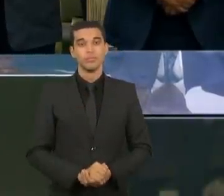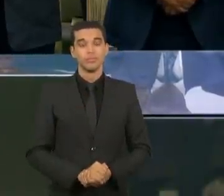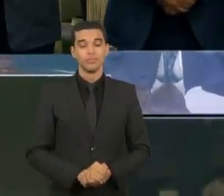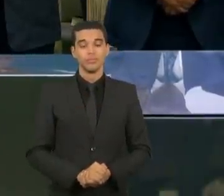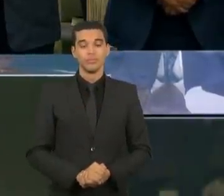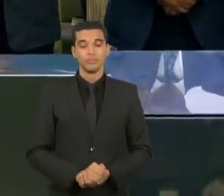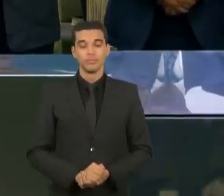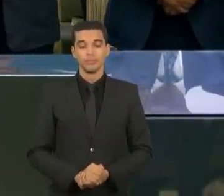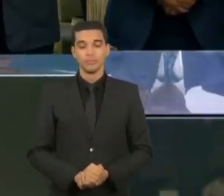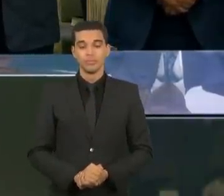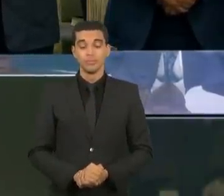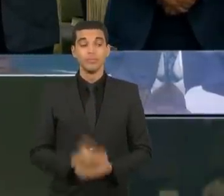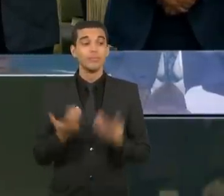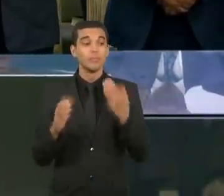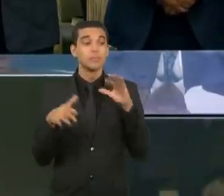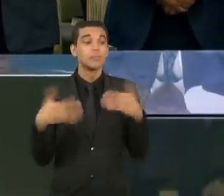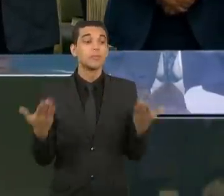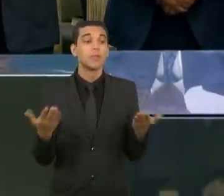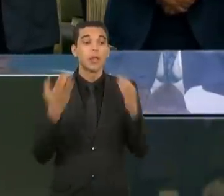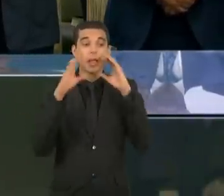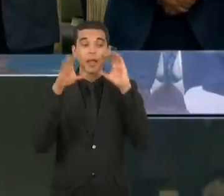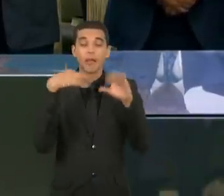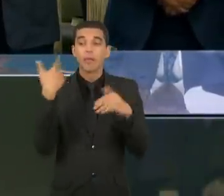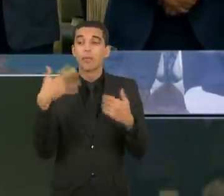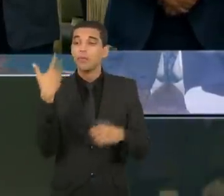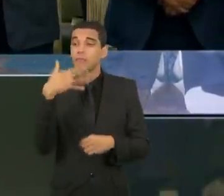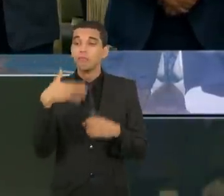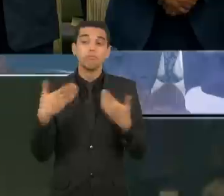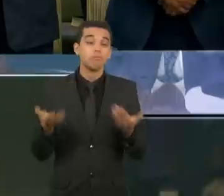Qual corinho que a gente canta?